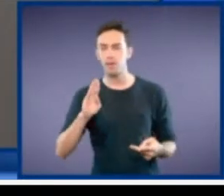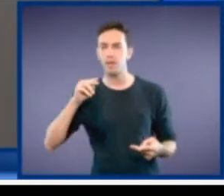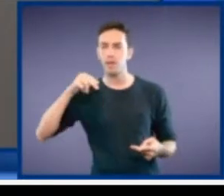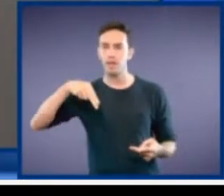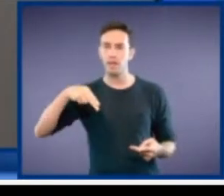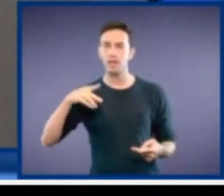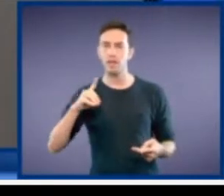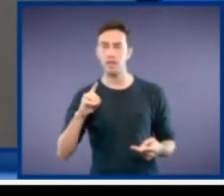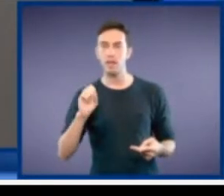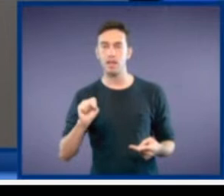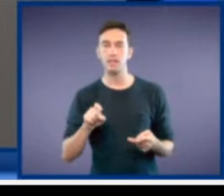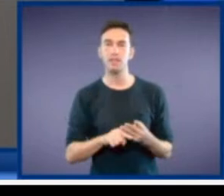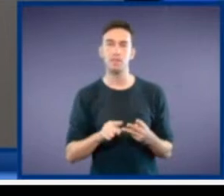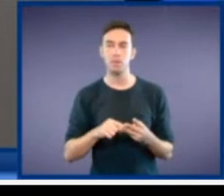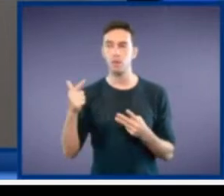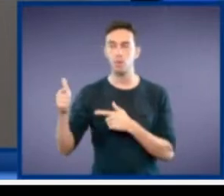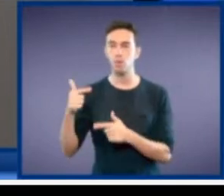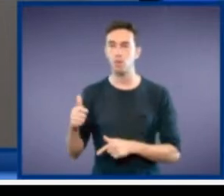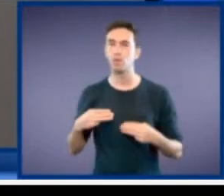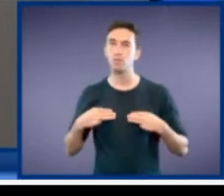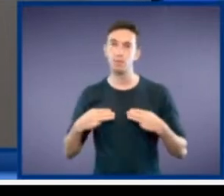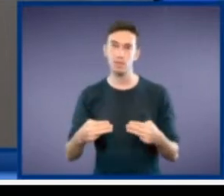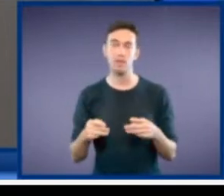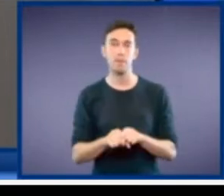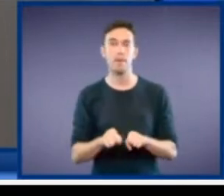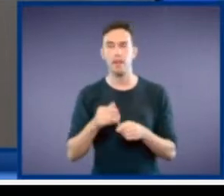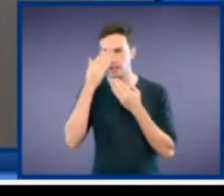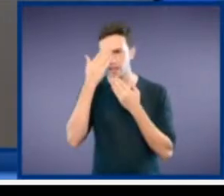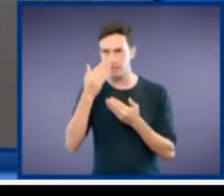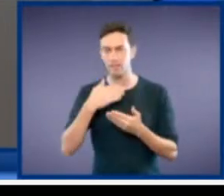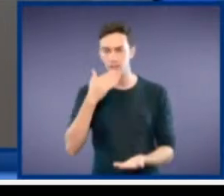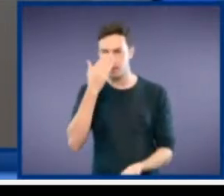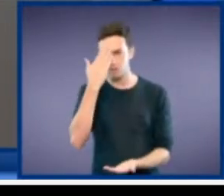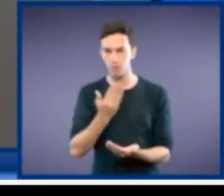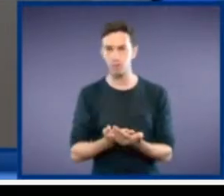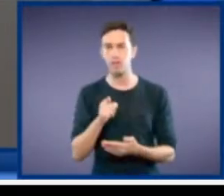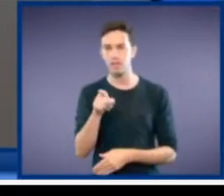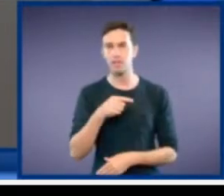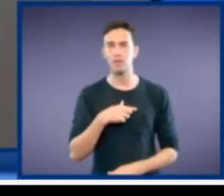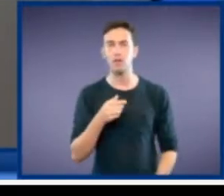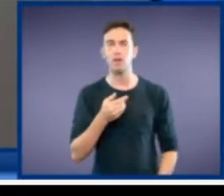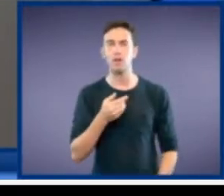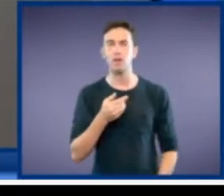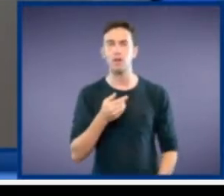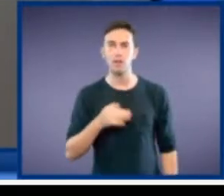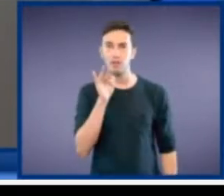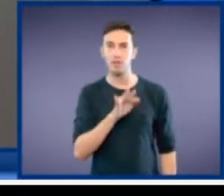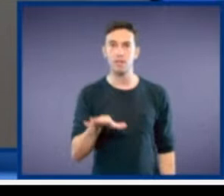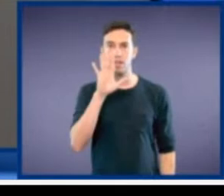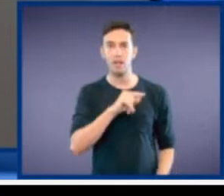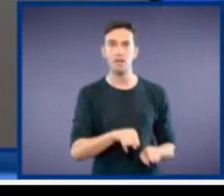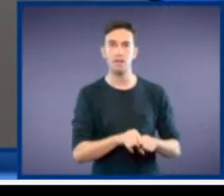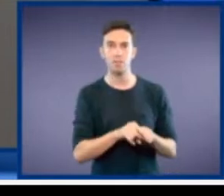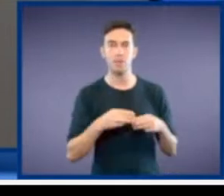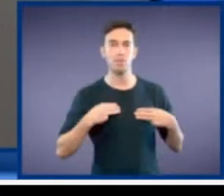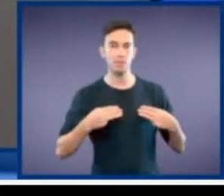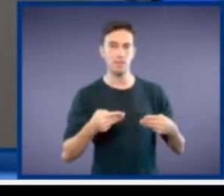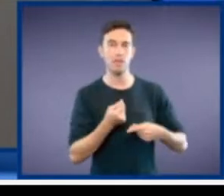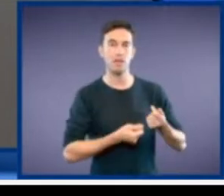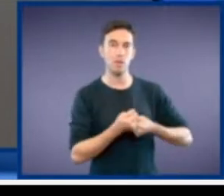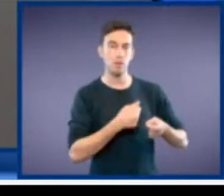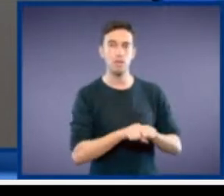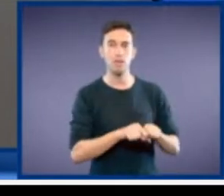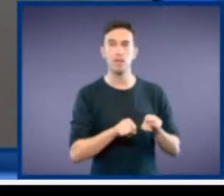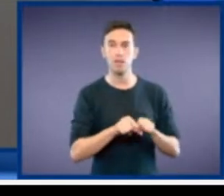Agradecemos também a confiança, né, e a parceria do Governo Federal por meio do Ministério da Economia, do Desenvolvimento Regional e do BNDES,